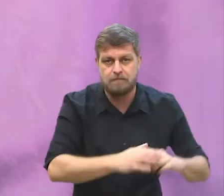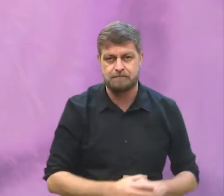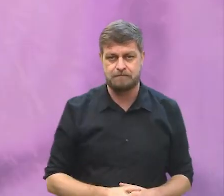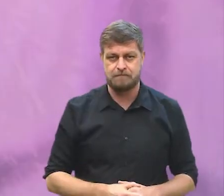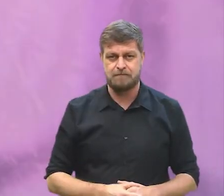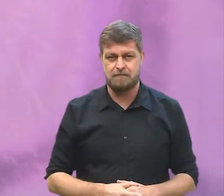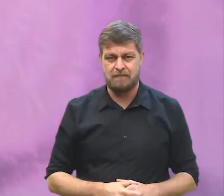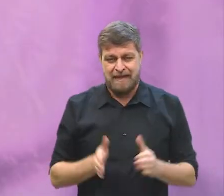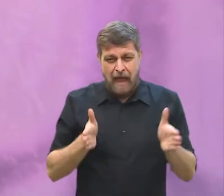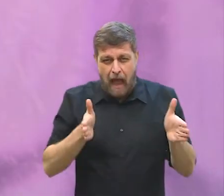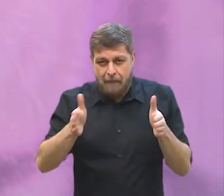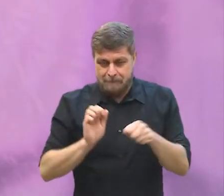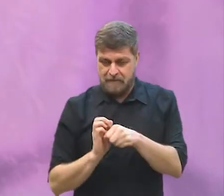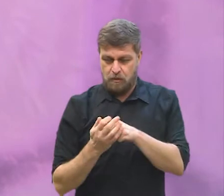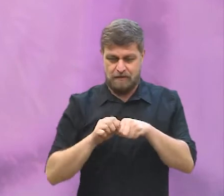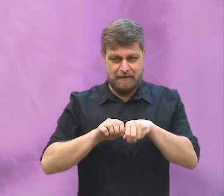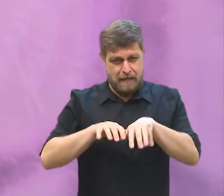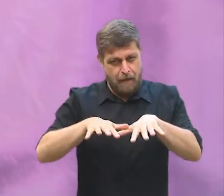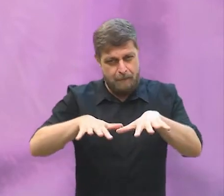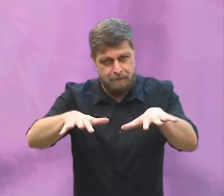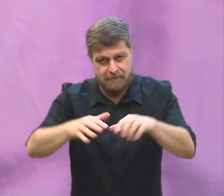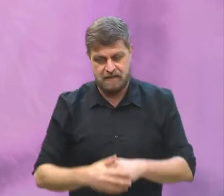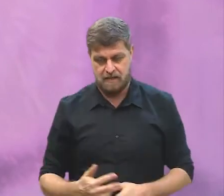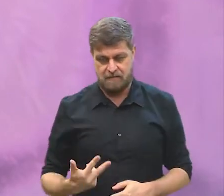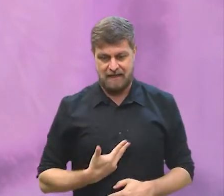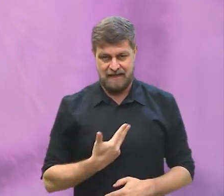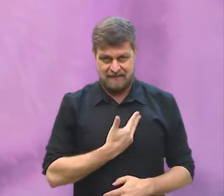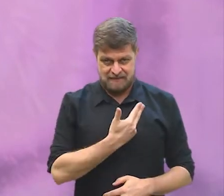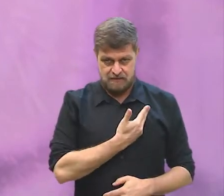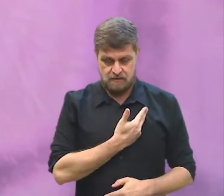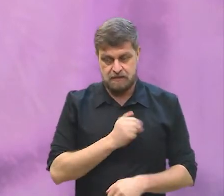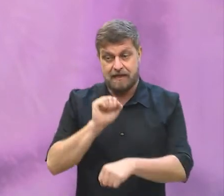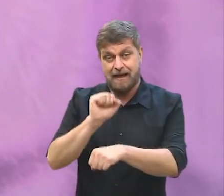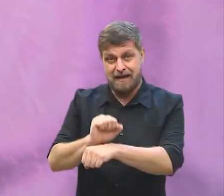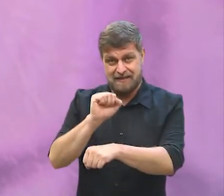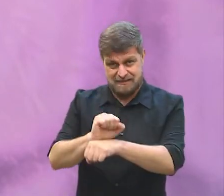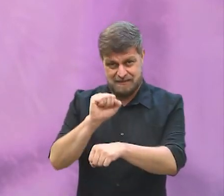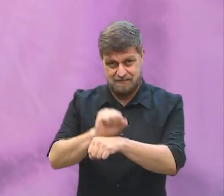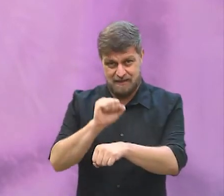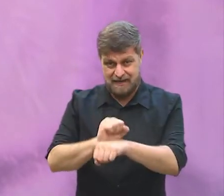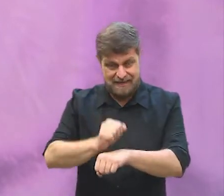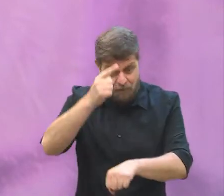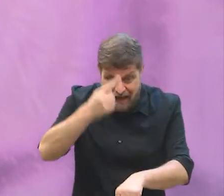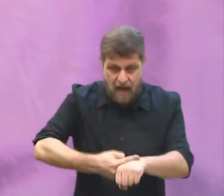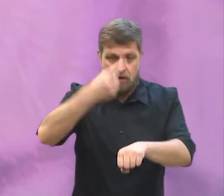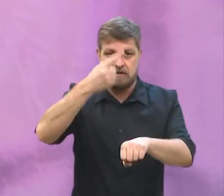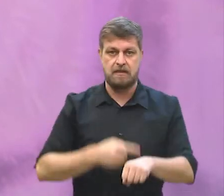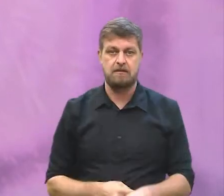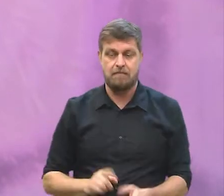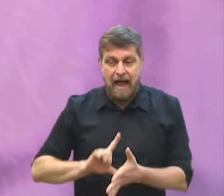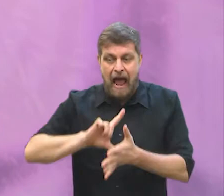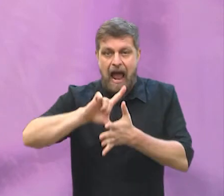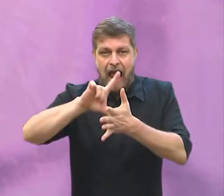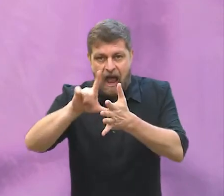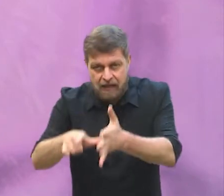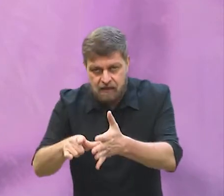centro cirúrgico e deixar mesmo para cirurgias que fossem necessárias, né, serem realizadas e